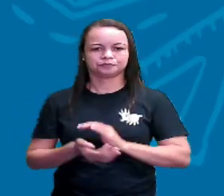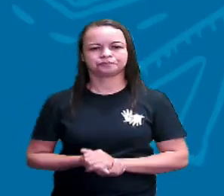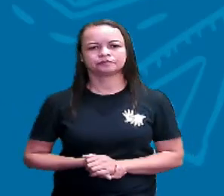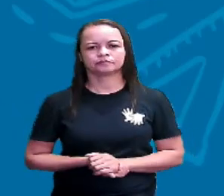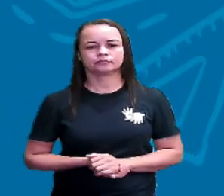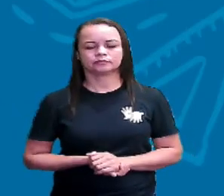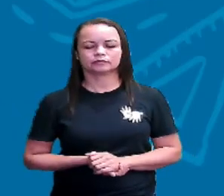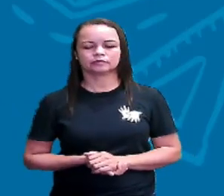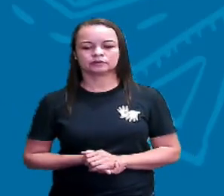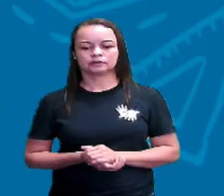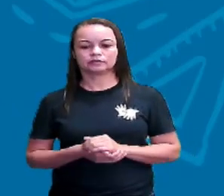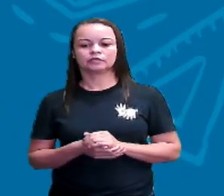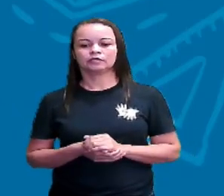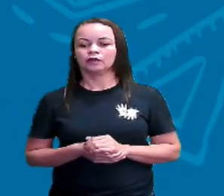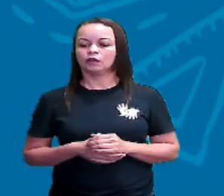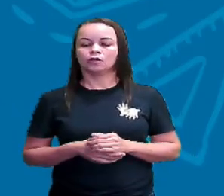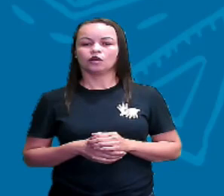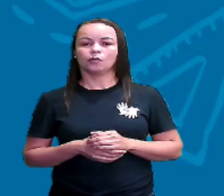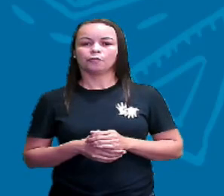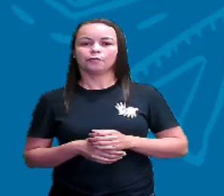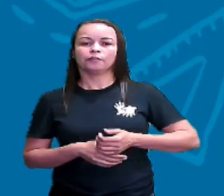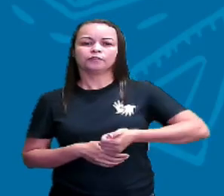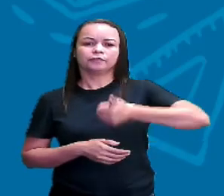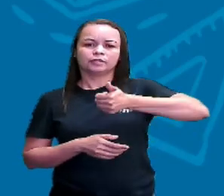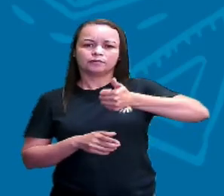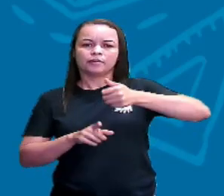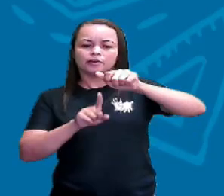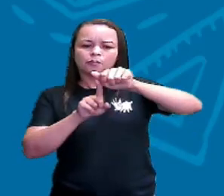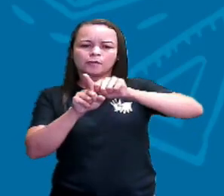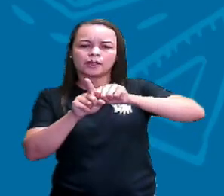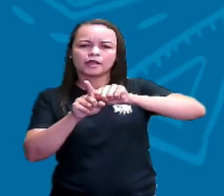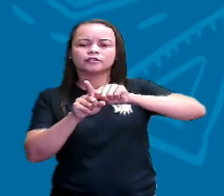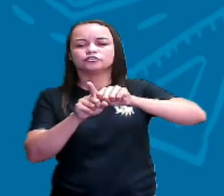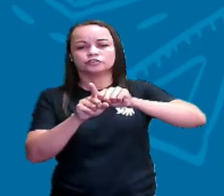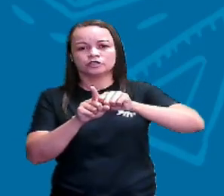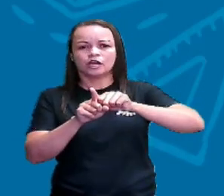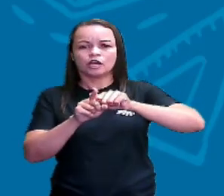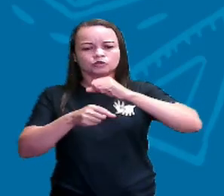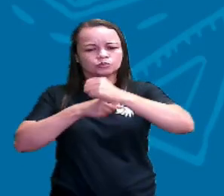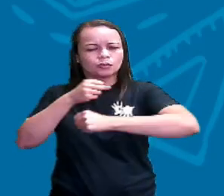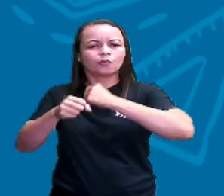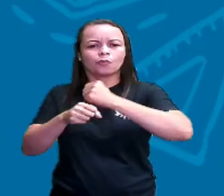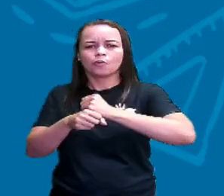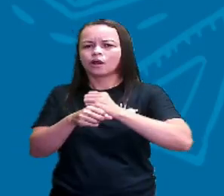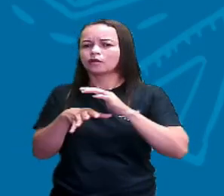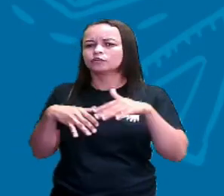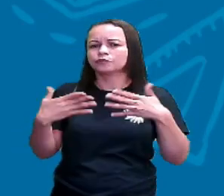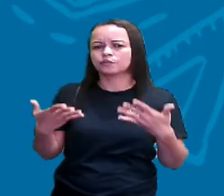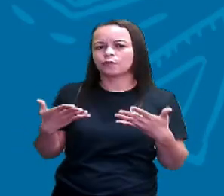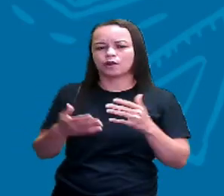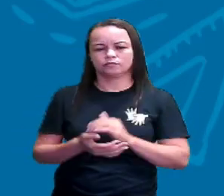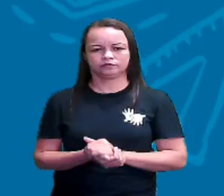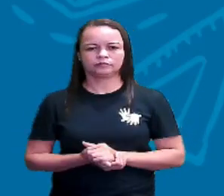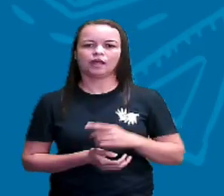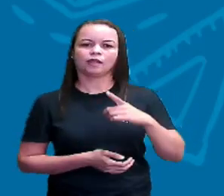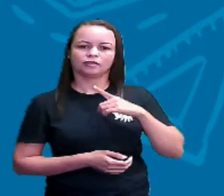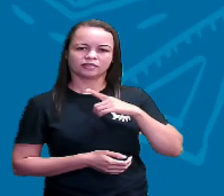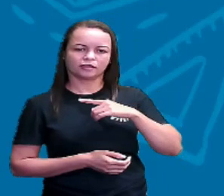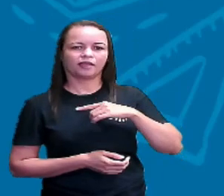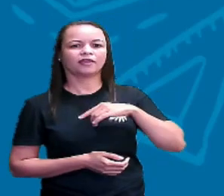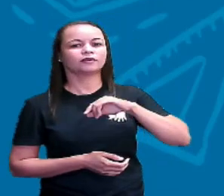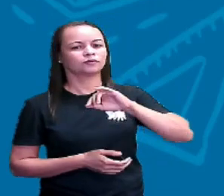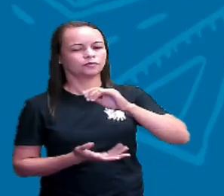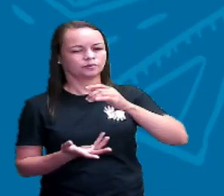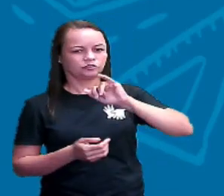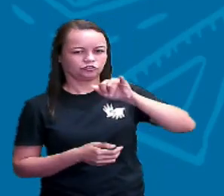é o primeiro mês do ano? Qual é o primeiro mês do ano? A gente tem enero como o